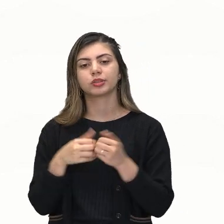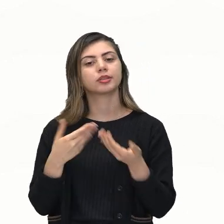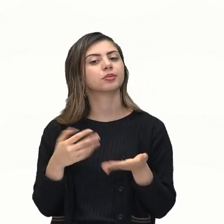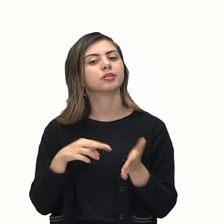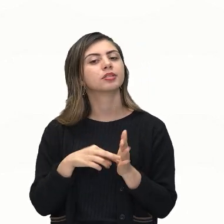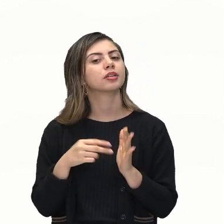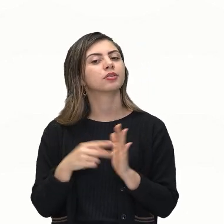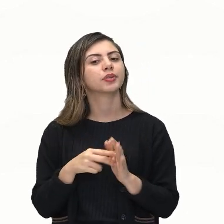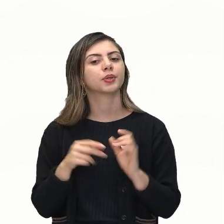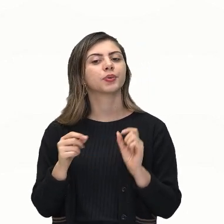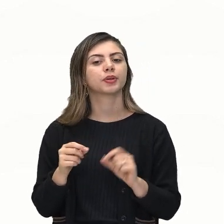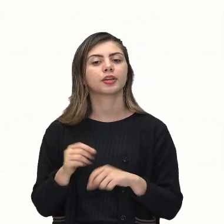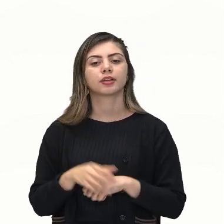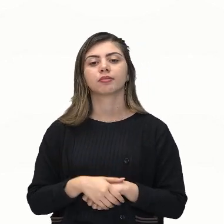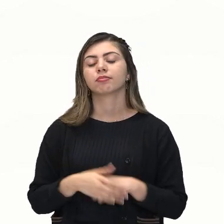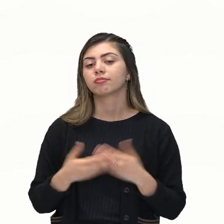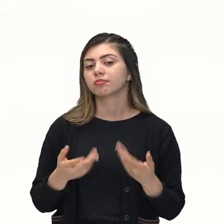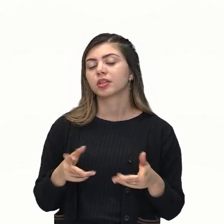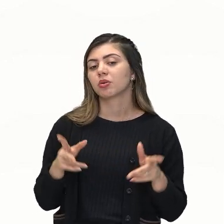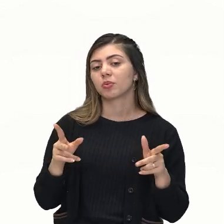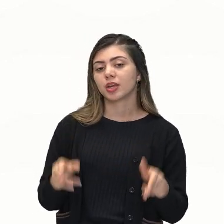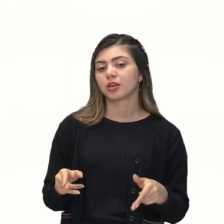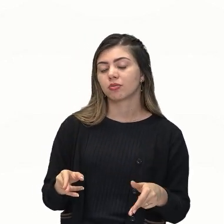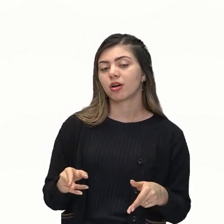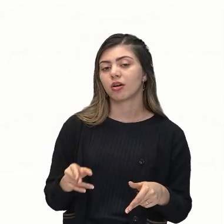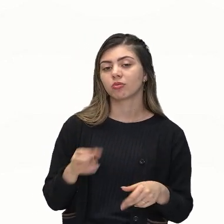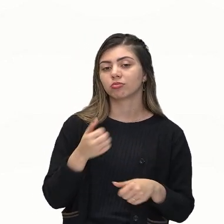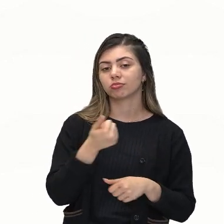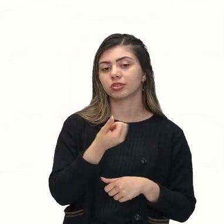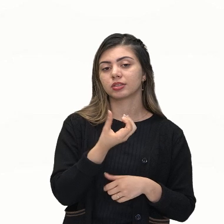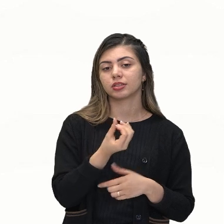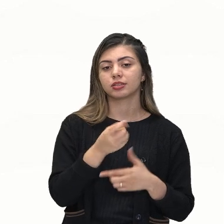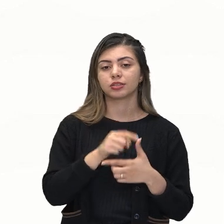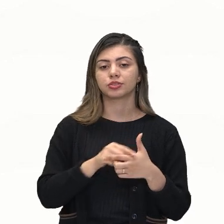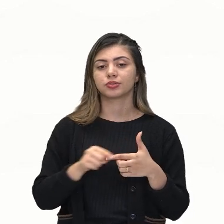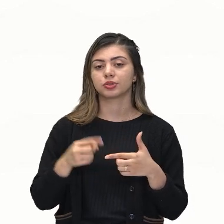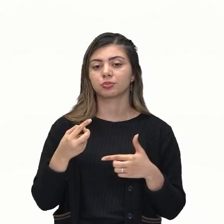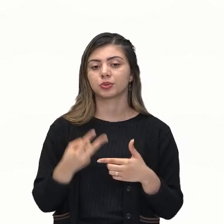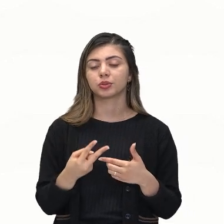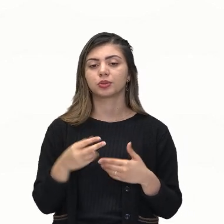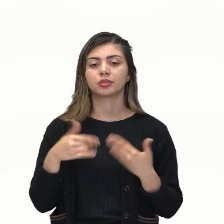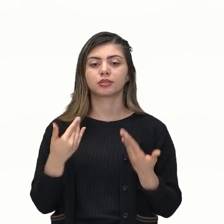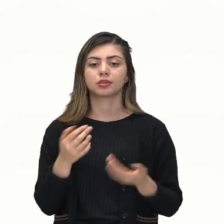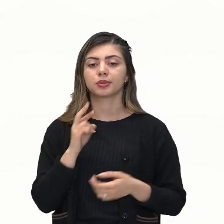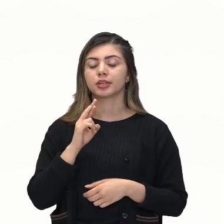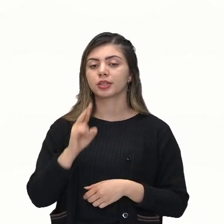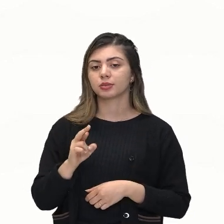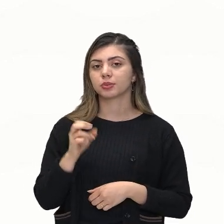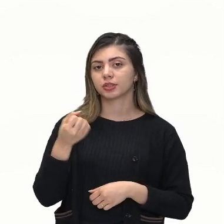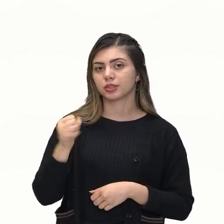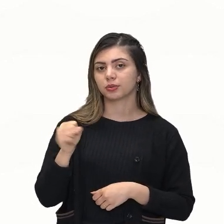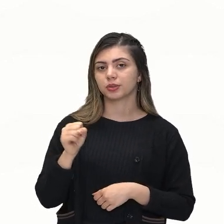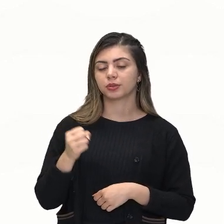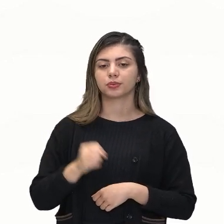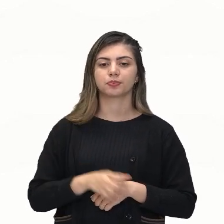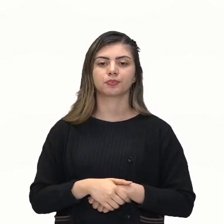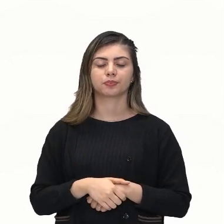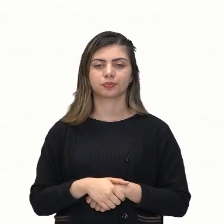pessoal, aqui é a mesma coisa do que 16 por 2, então x vale 8.